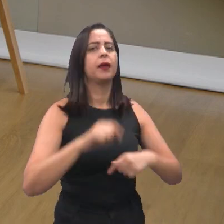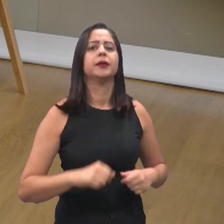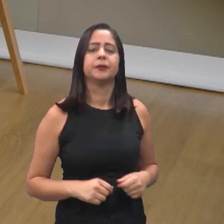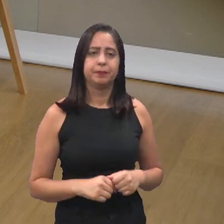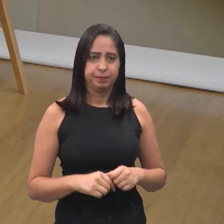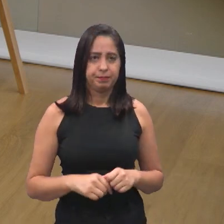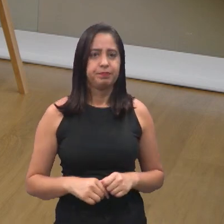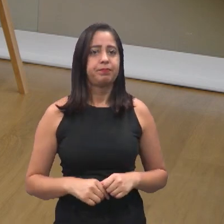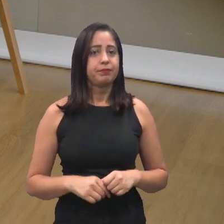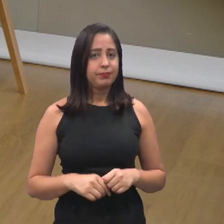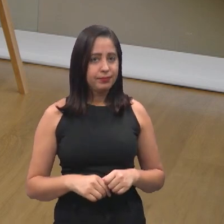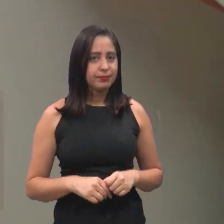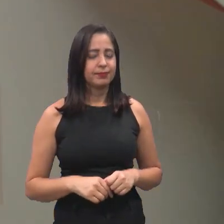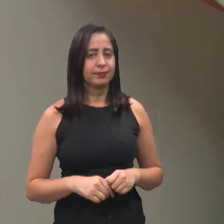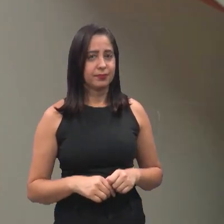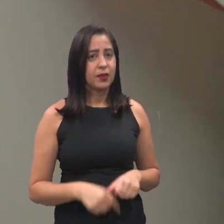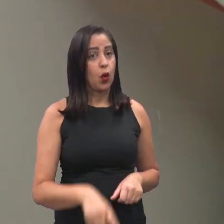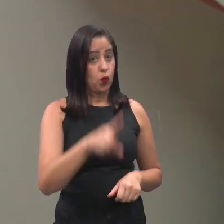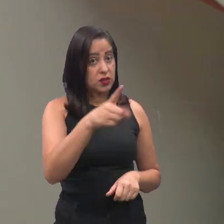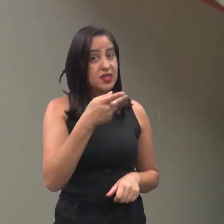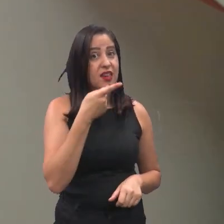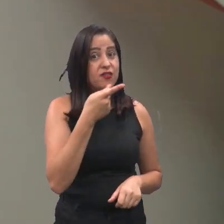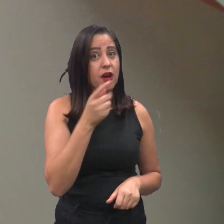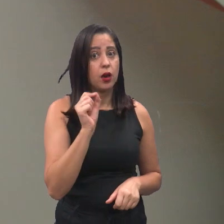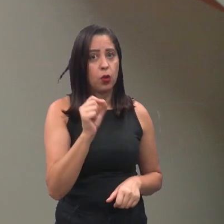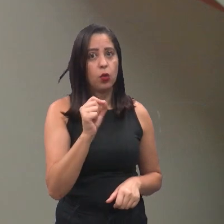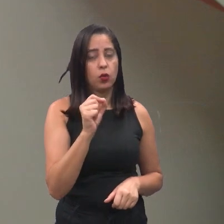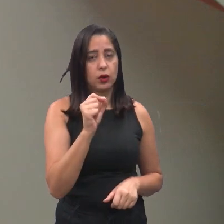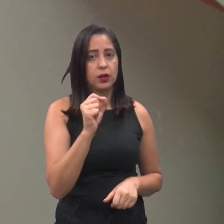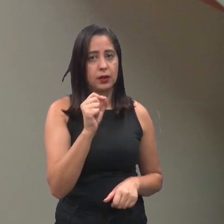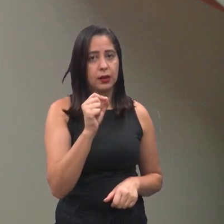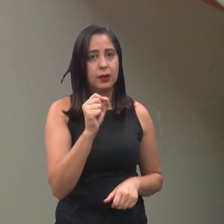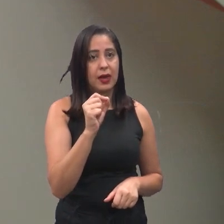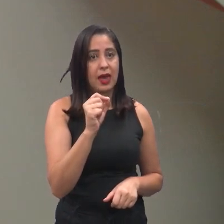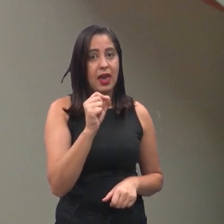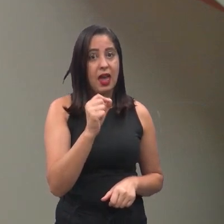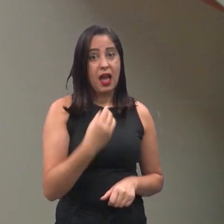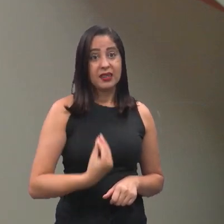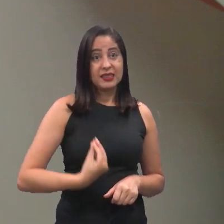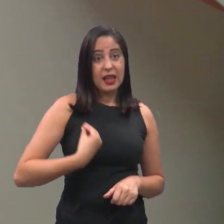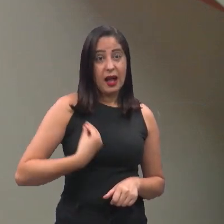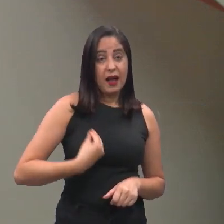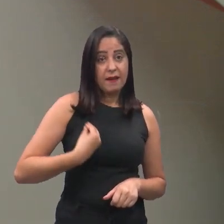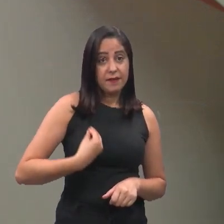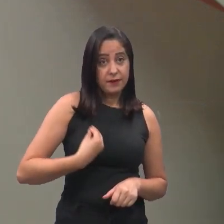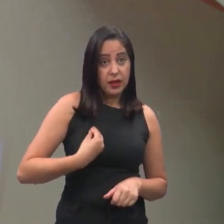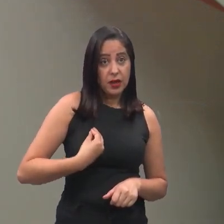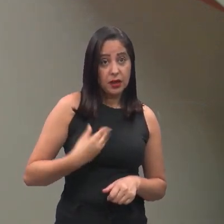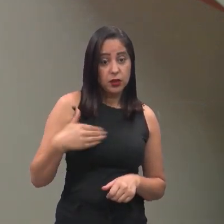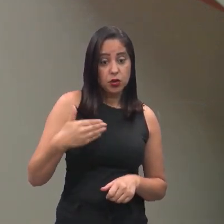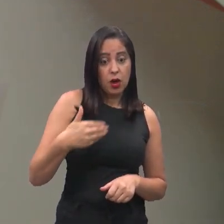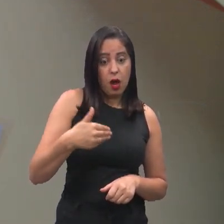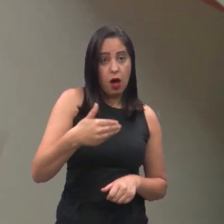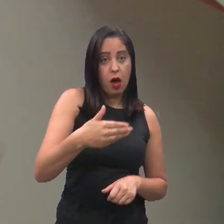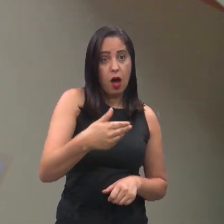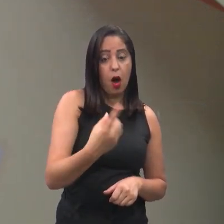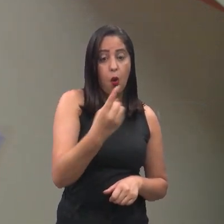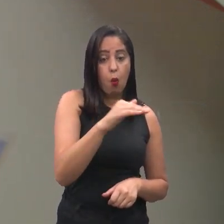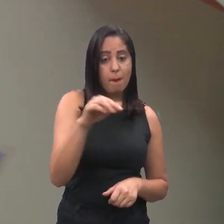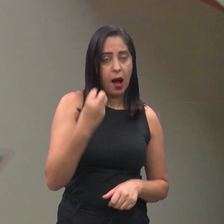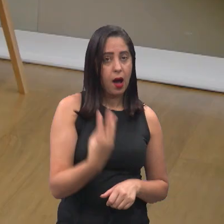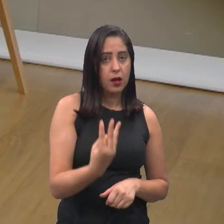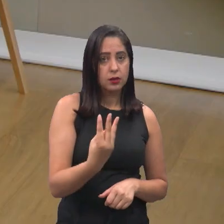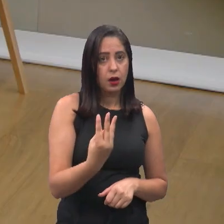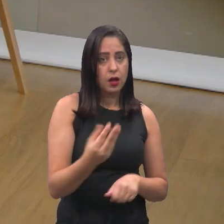né? Na verdade, você falou que nós passamos 1/3 da nossa vida no trabalho. Depois que a gente entra para o mercado de trabalho, a gente